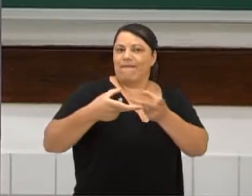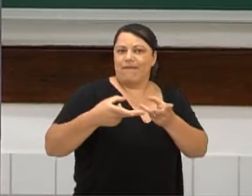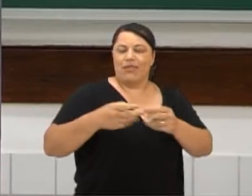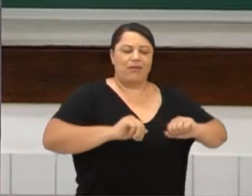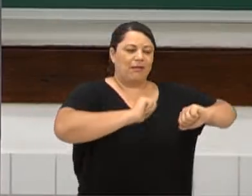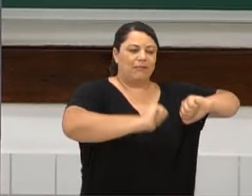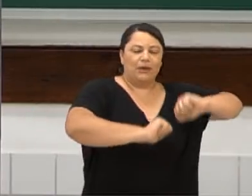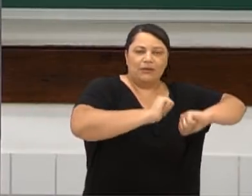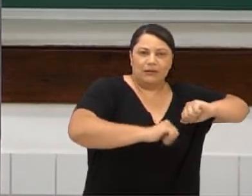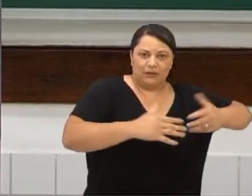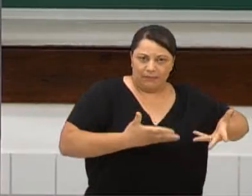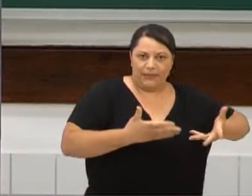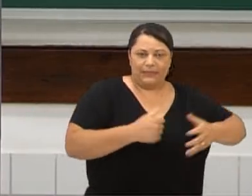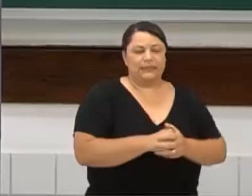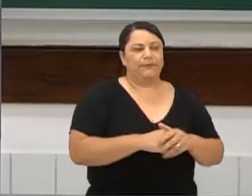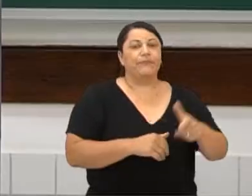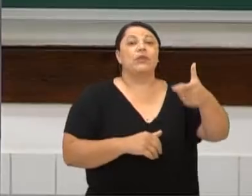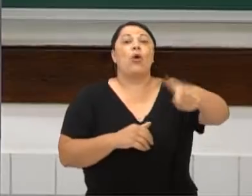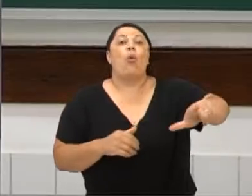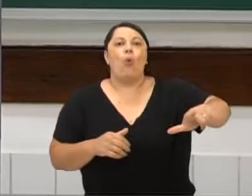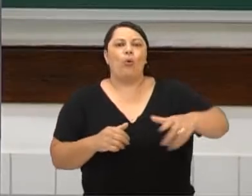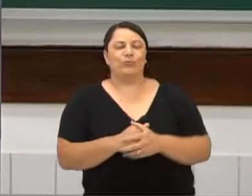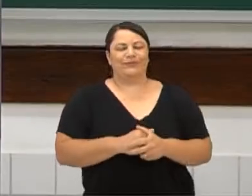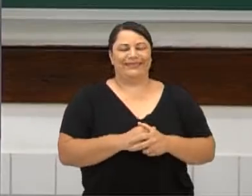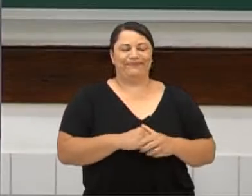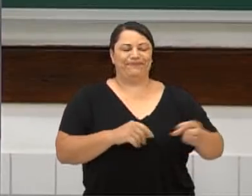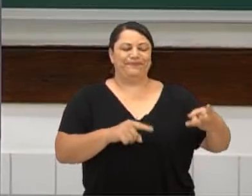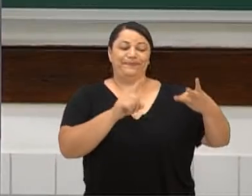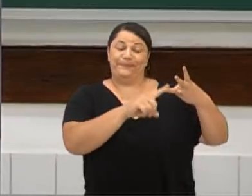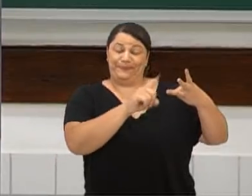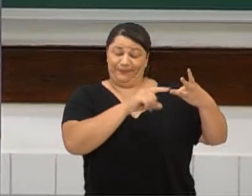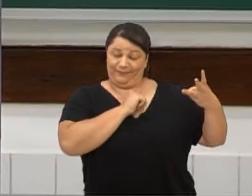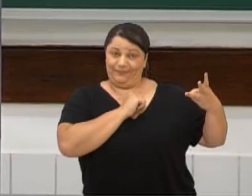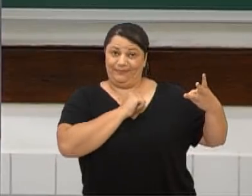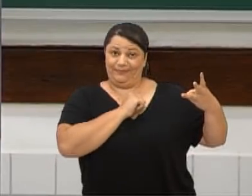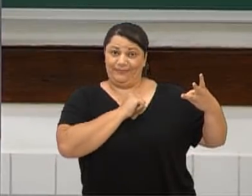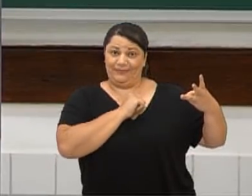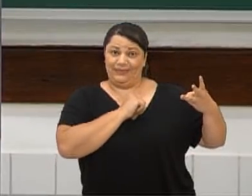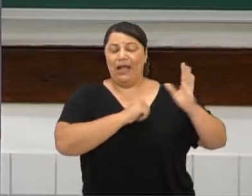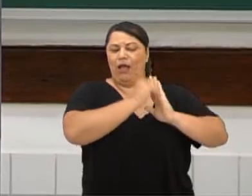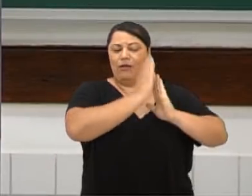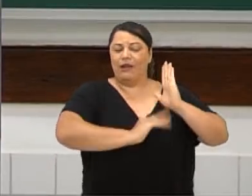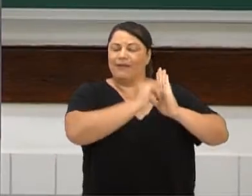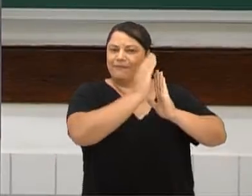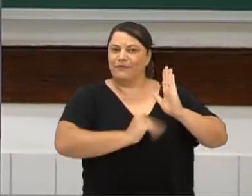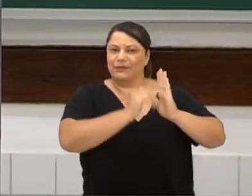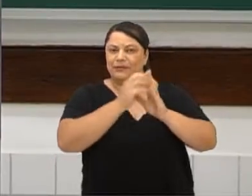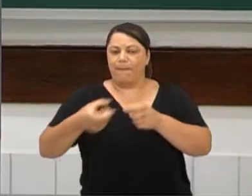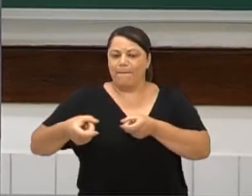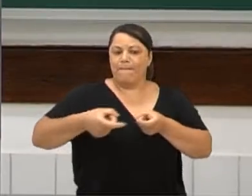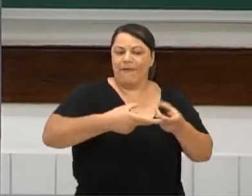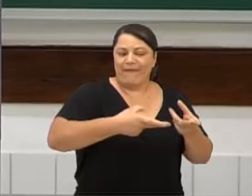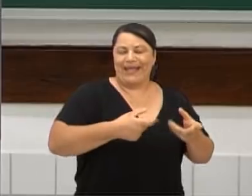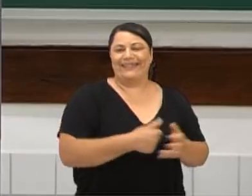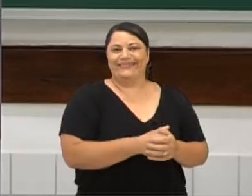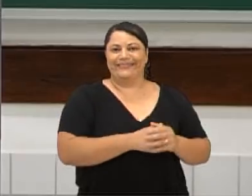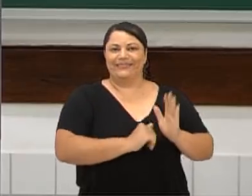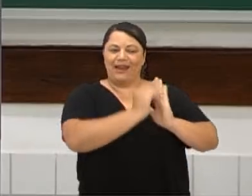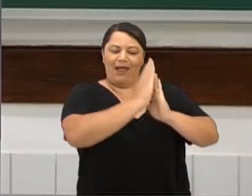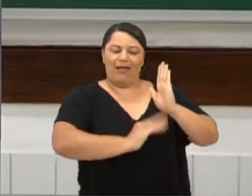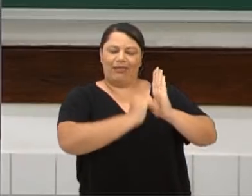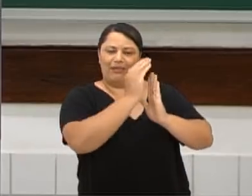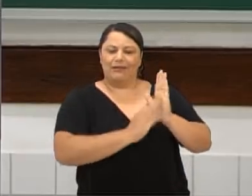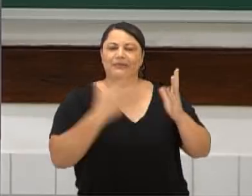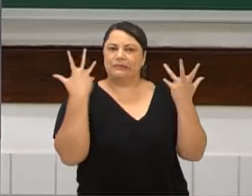empresa aliada a essa primeira empresa vai fornecer o quê? A tinta, para poder deixar a mesa, a